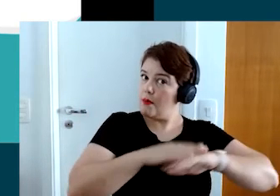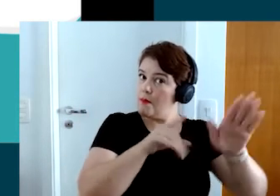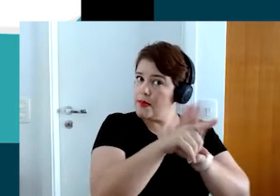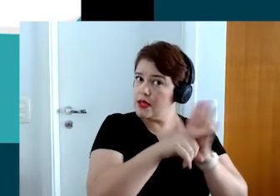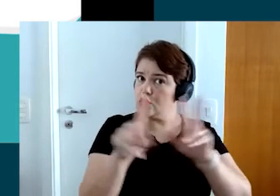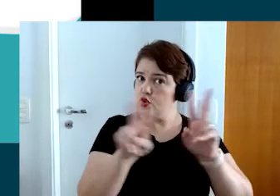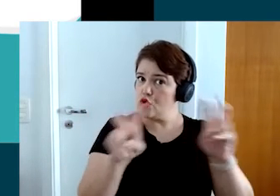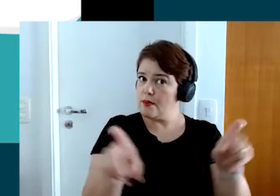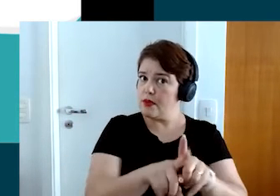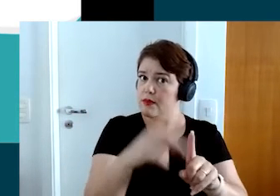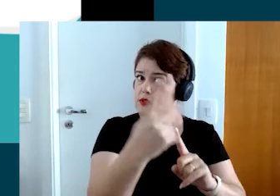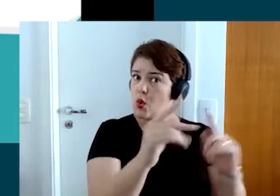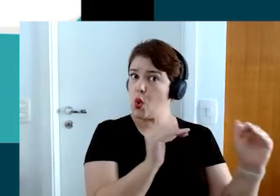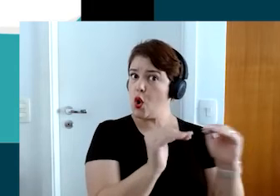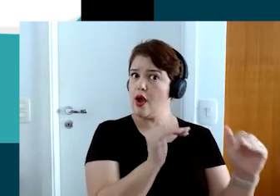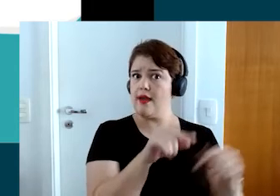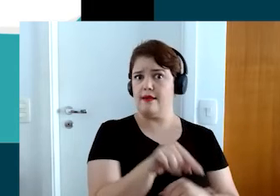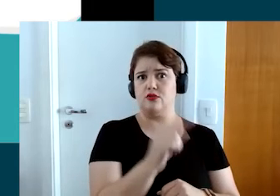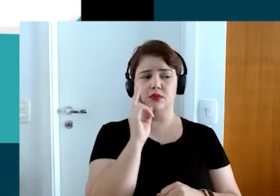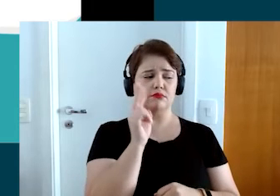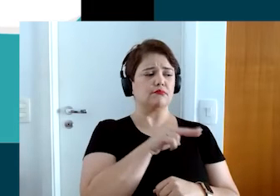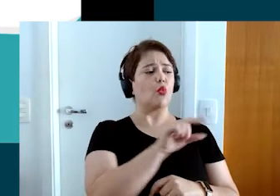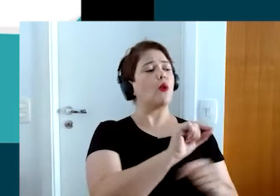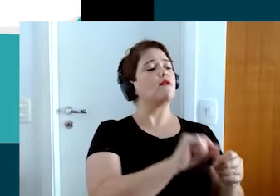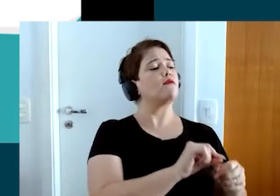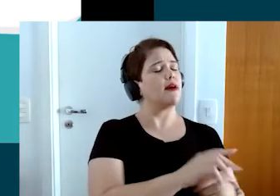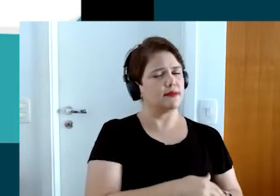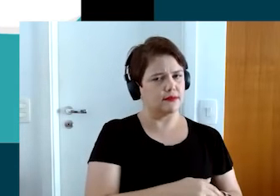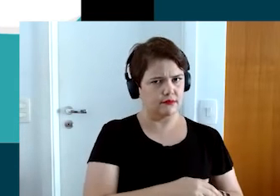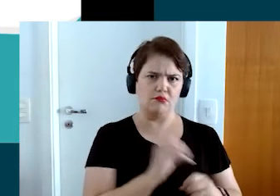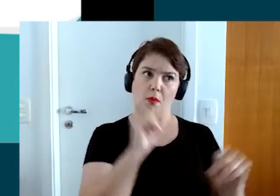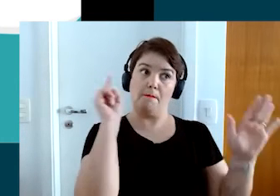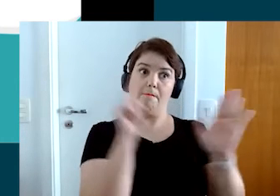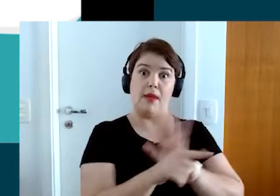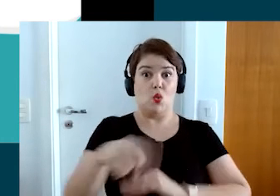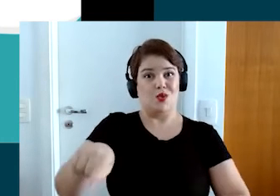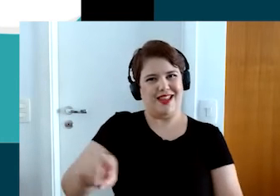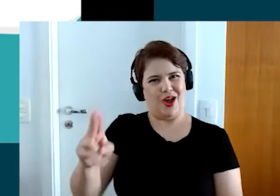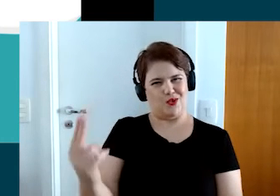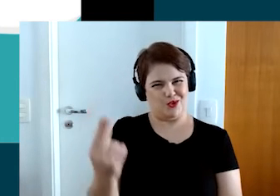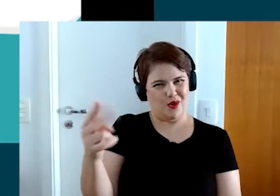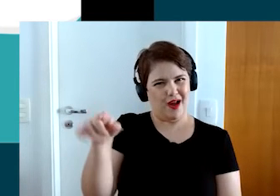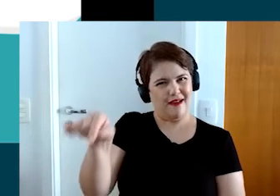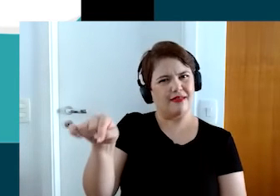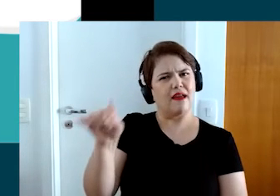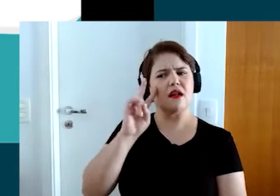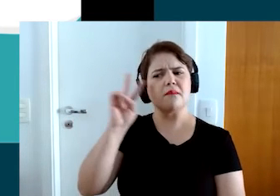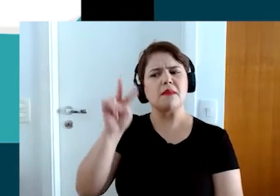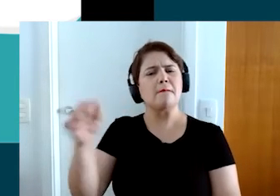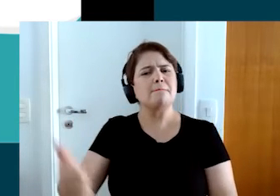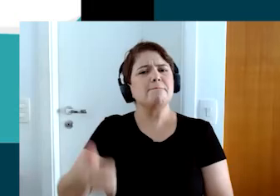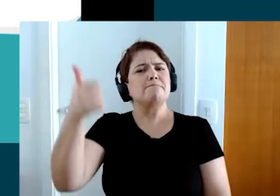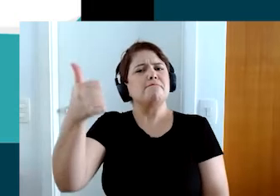ao teu concorrente. Então, eu posso perguntar para o meu usuário, né, o que ele enxerga de melhor no